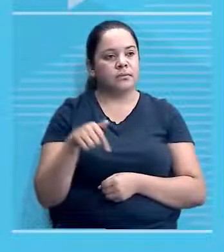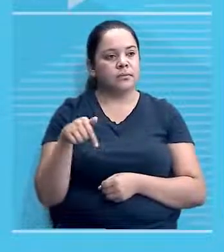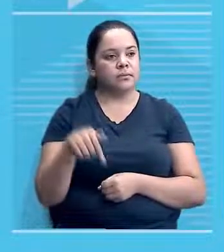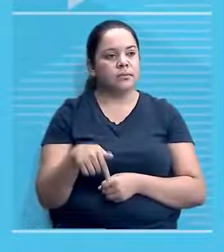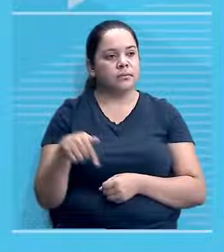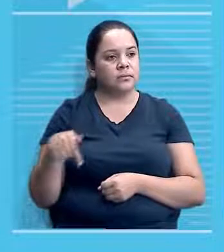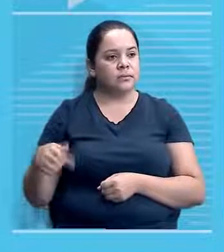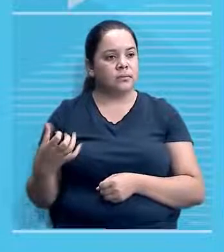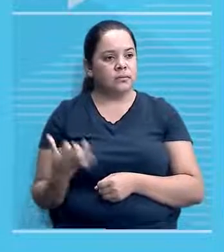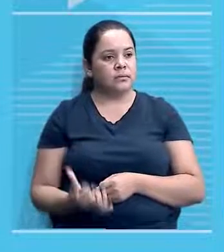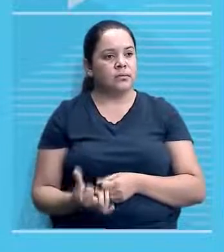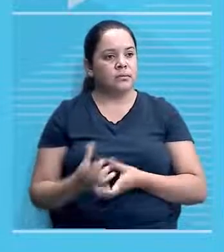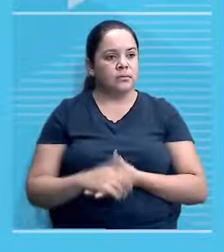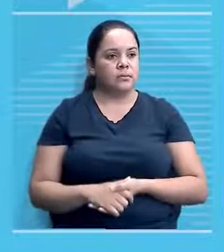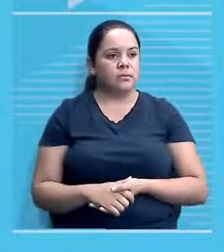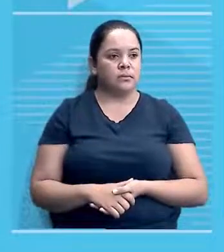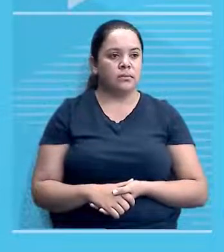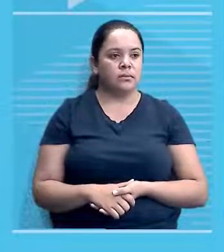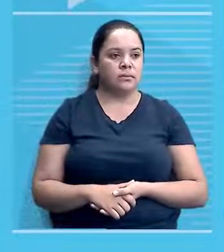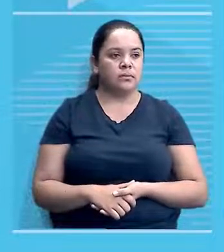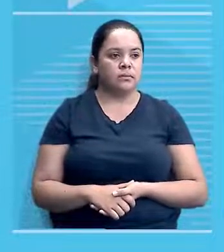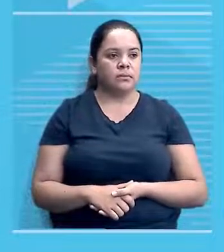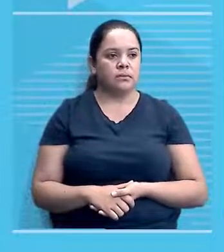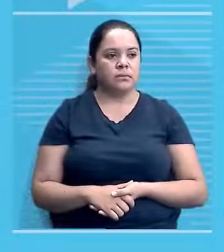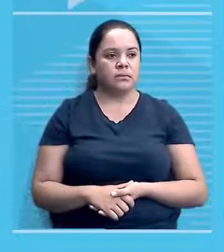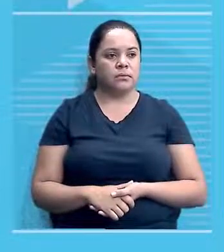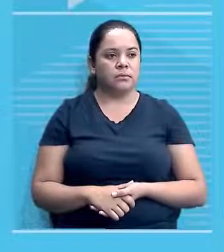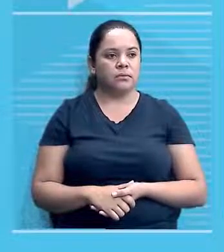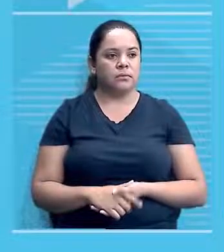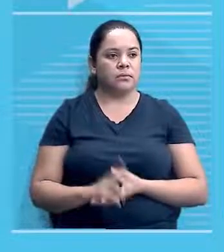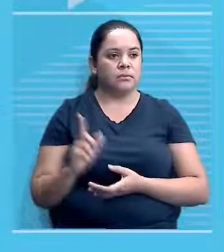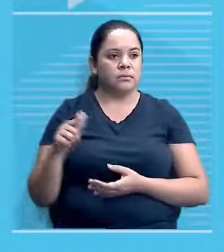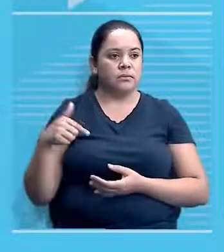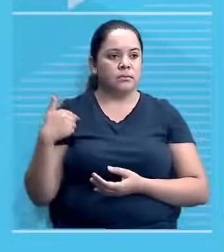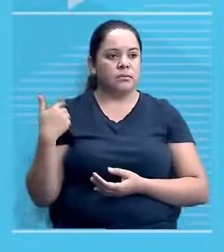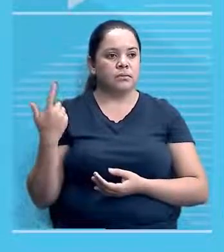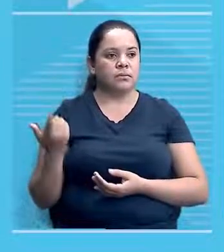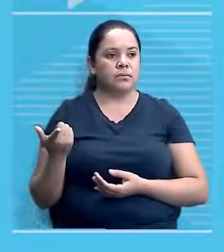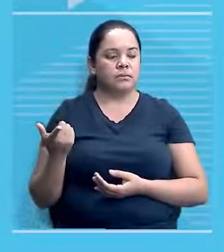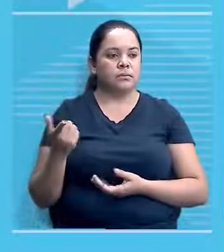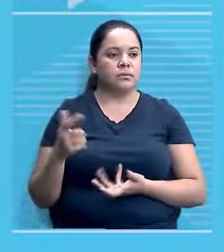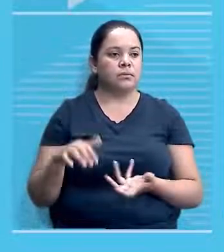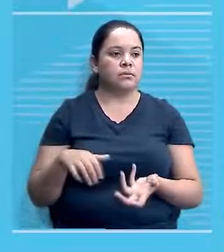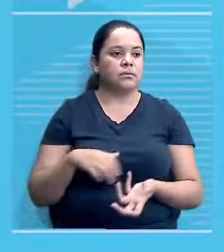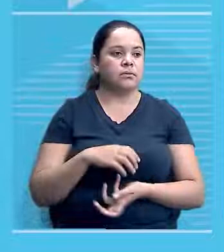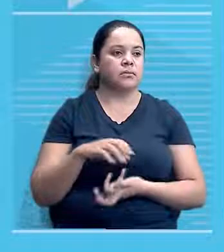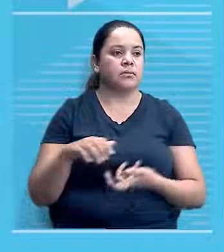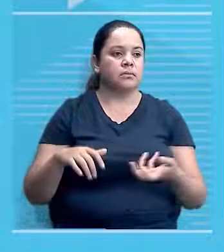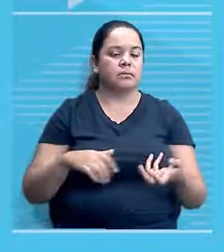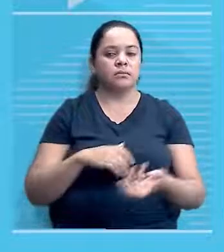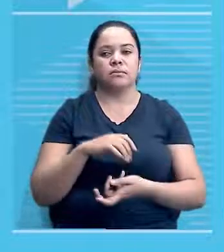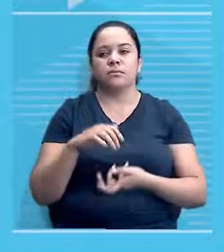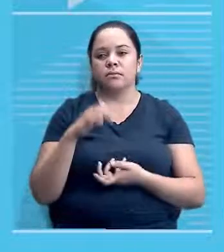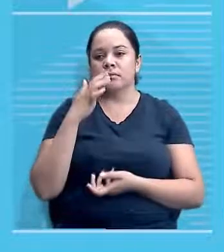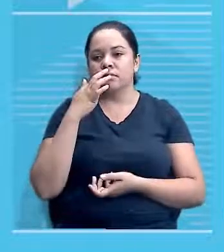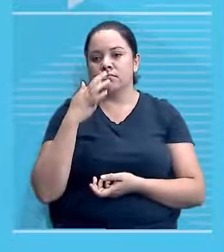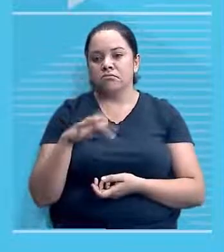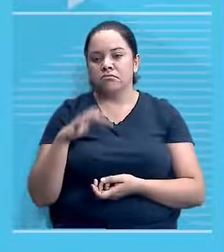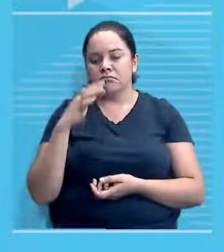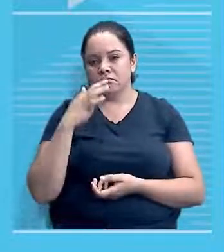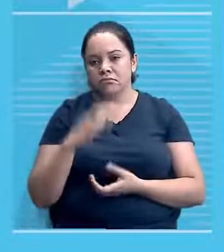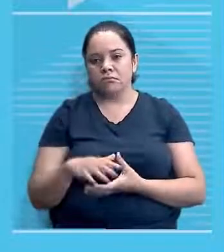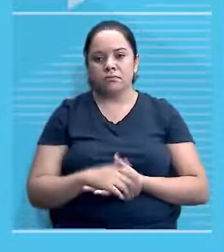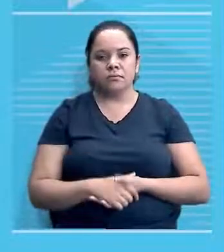E aí logo depois alguns anos a revolução francesa que coisa não é